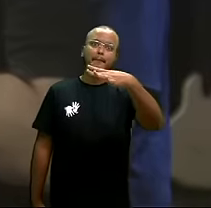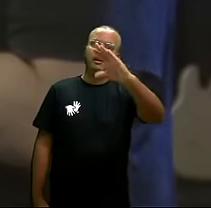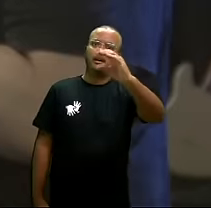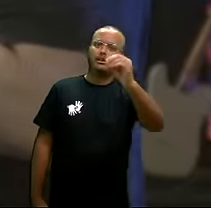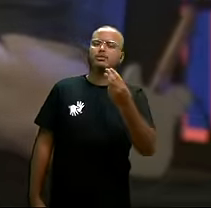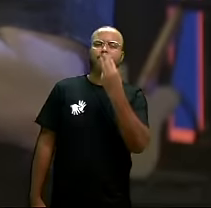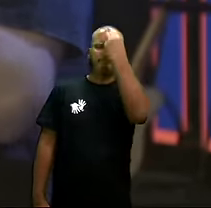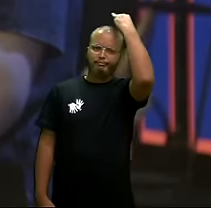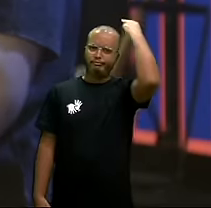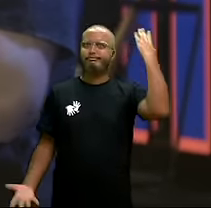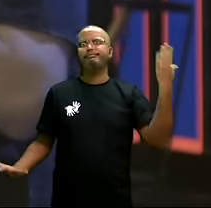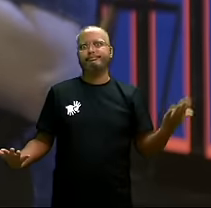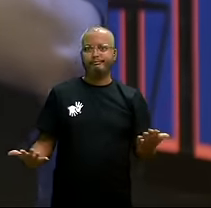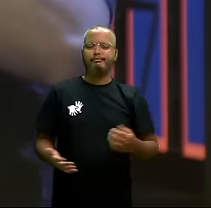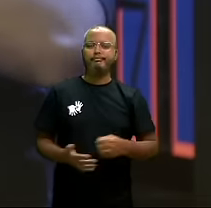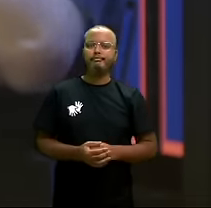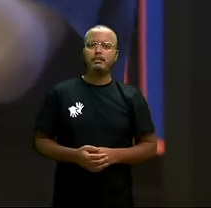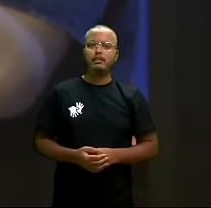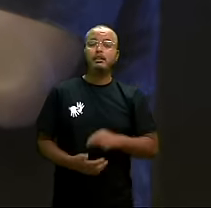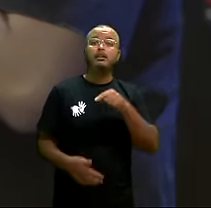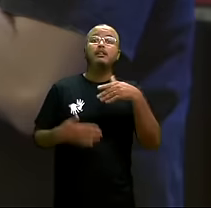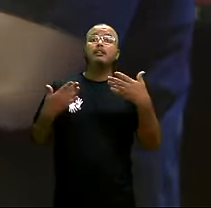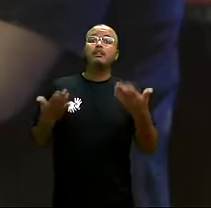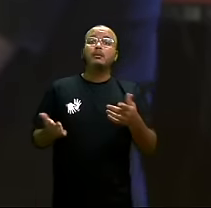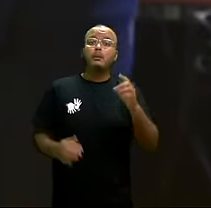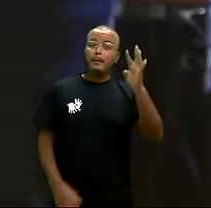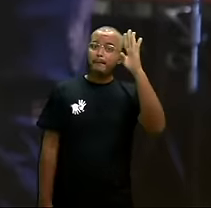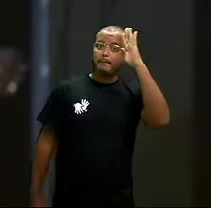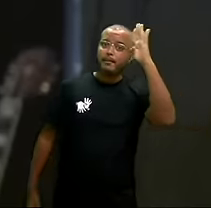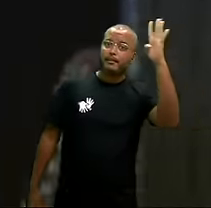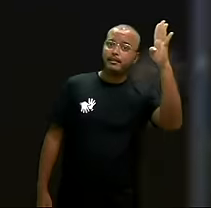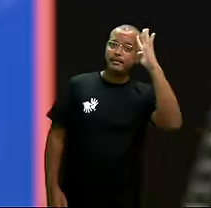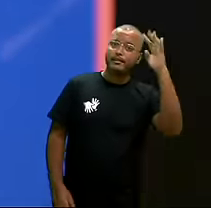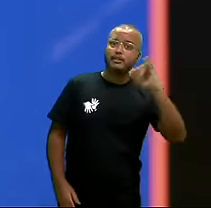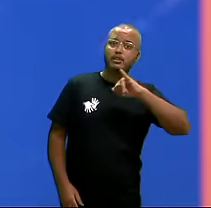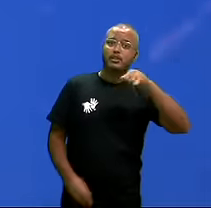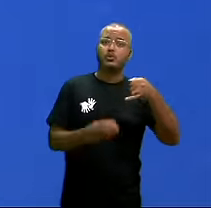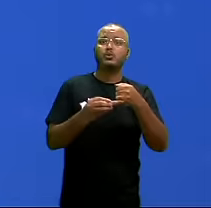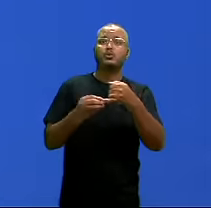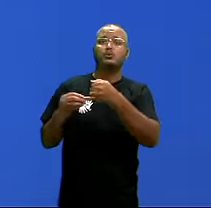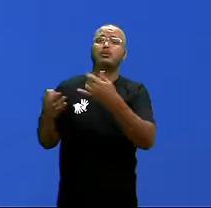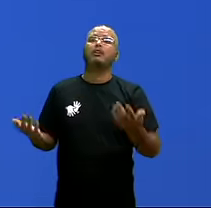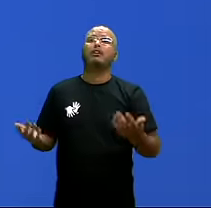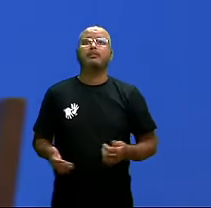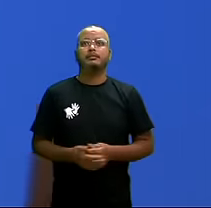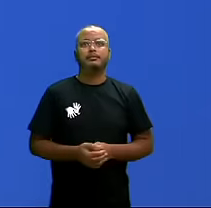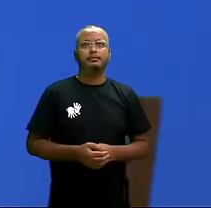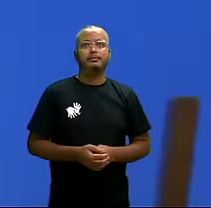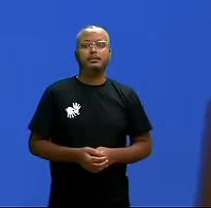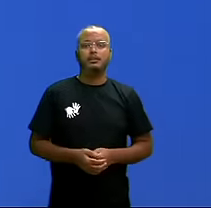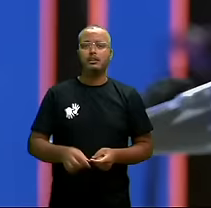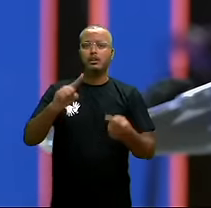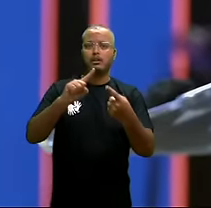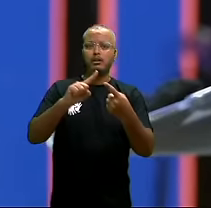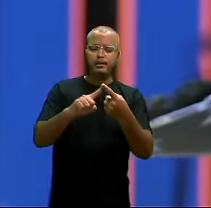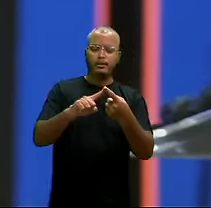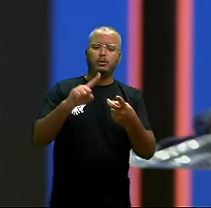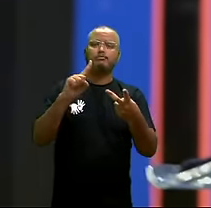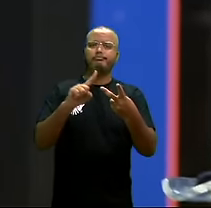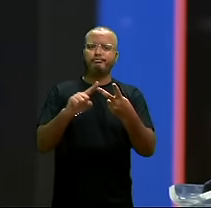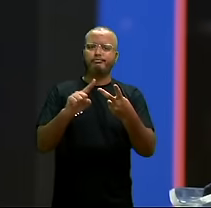falando assim: ó, vou falar uma coisa pro senhor, eu faço qualquer parada de estacionamento, conta comigo. Na cozinha, eu aprendo a